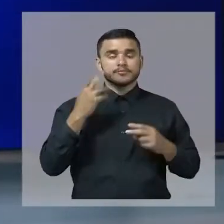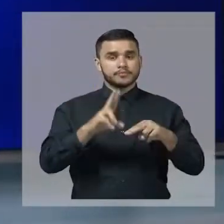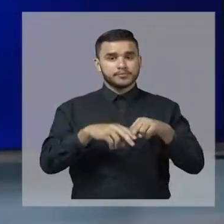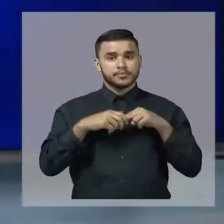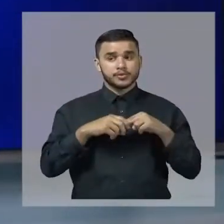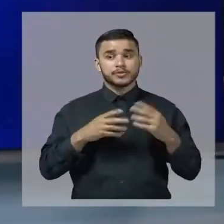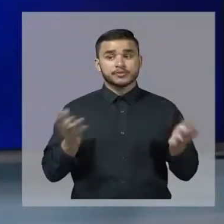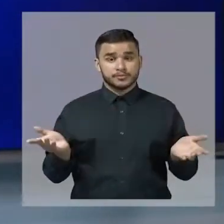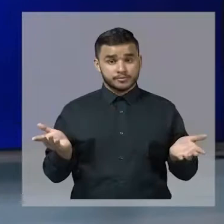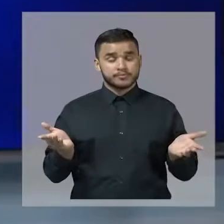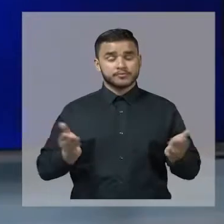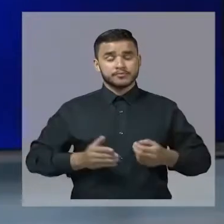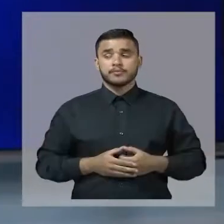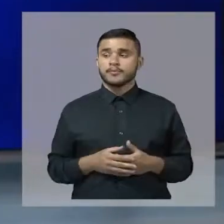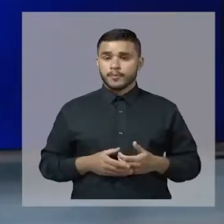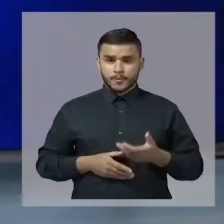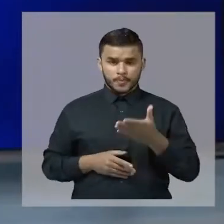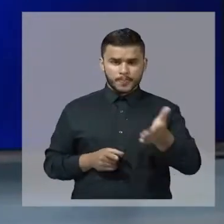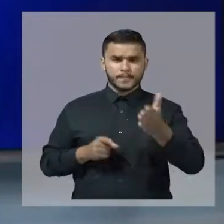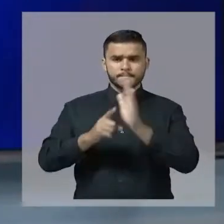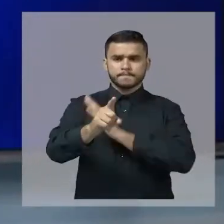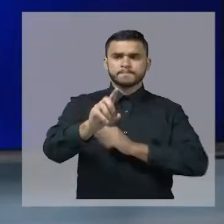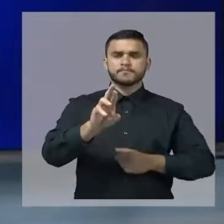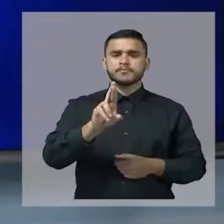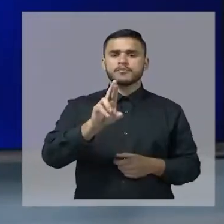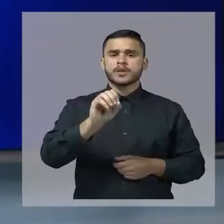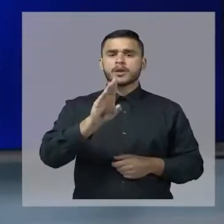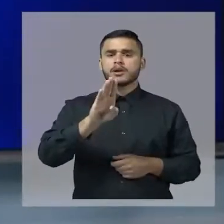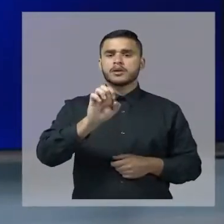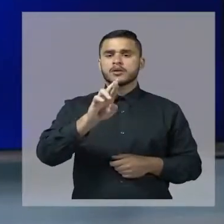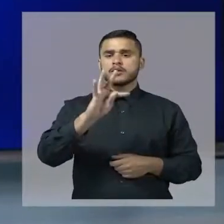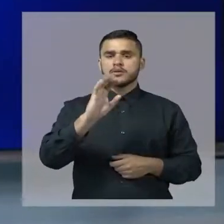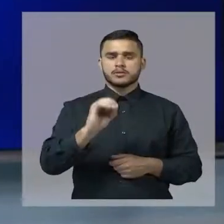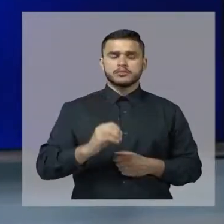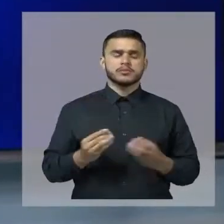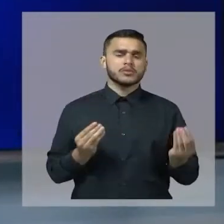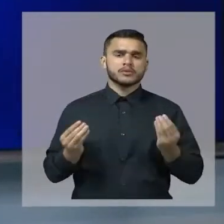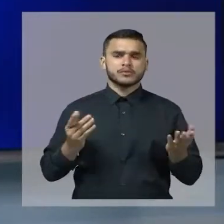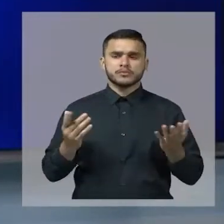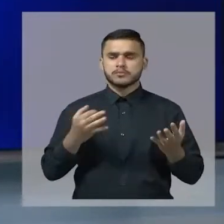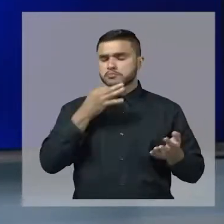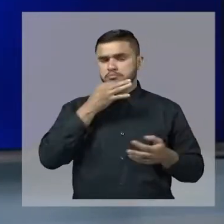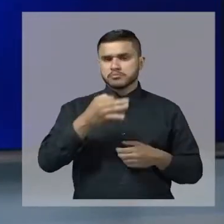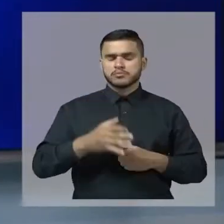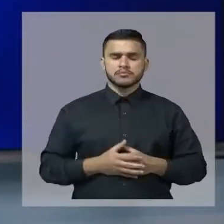de Curitiba. Professor Roberto Martins Rodrigues, eu queria a sua análise sobre essa mesma questão.